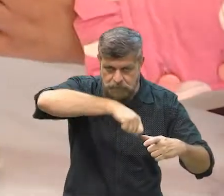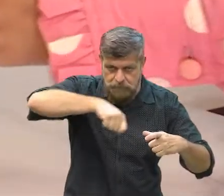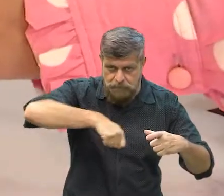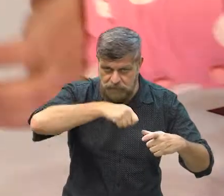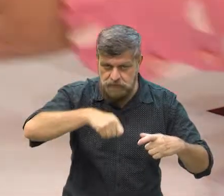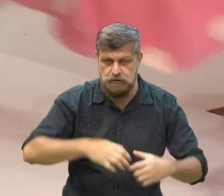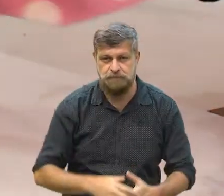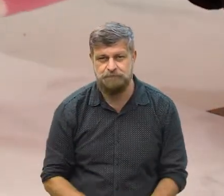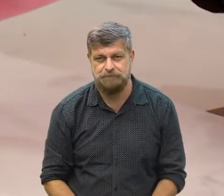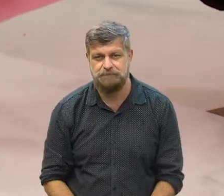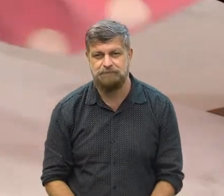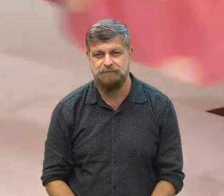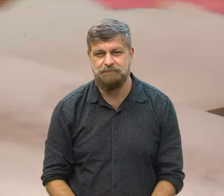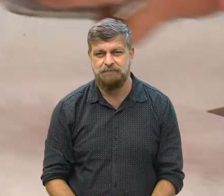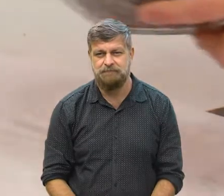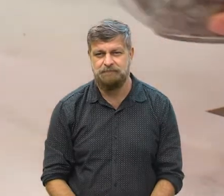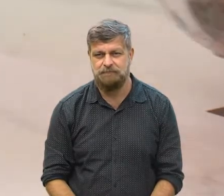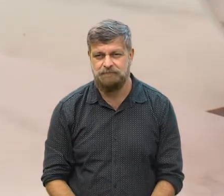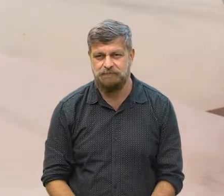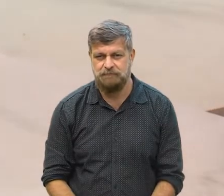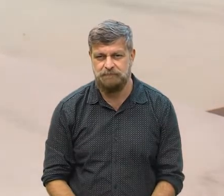queimar.